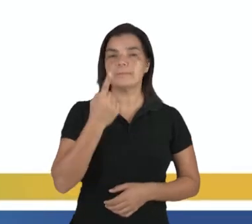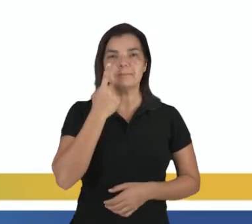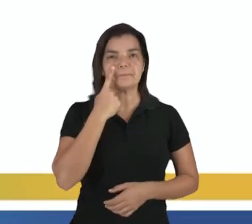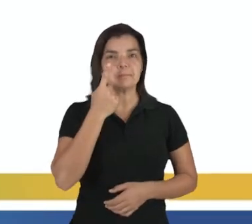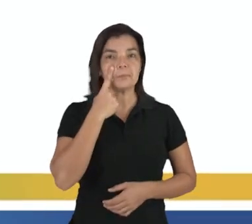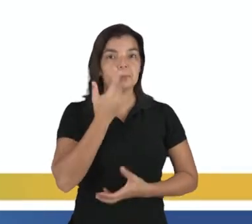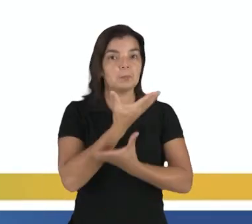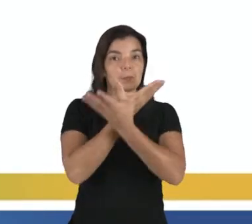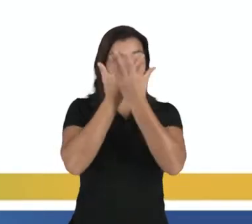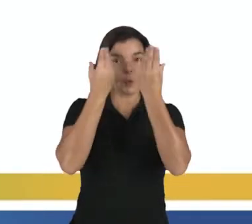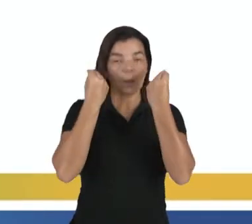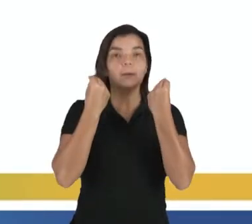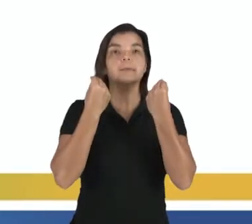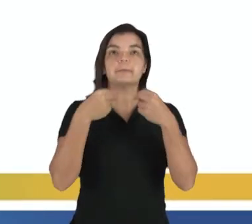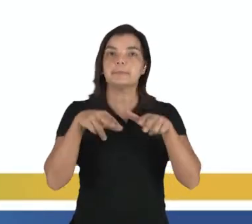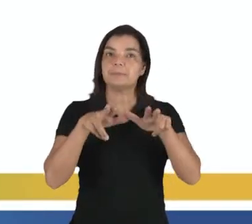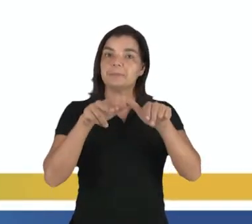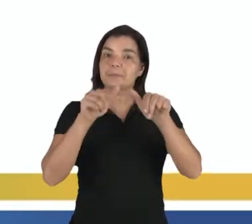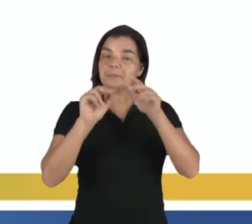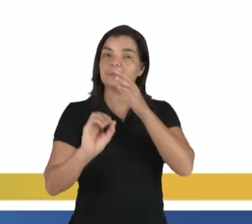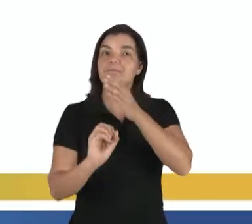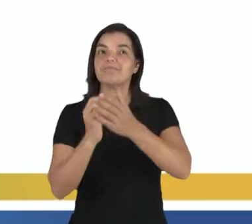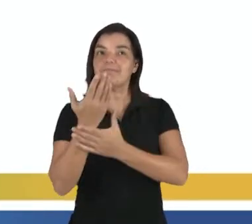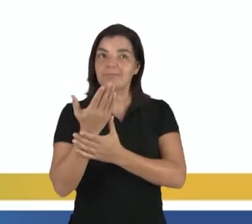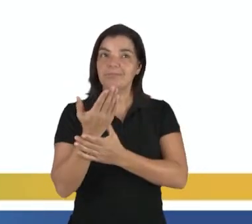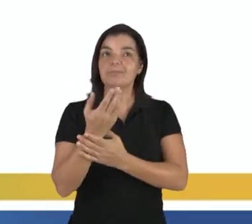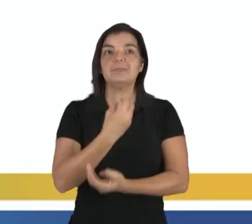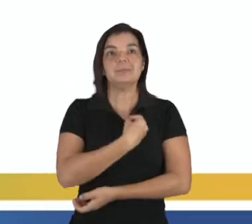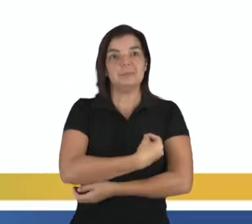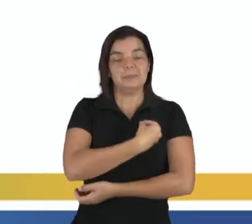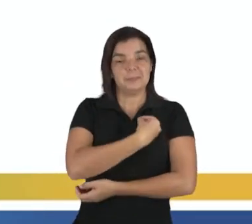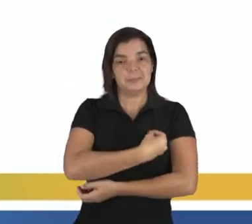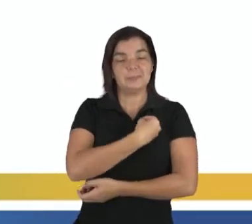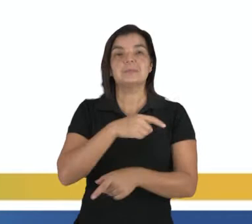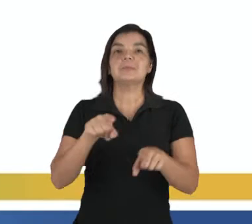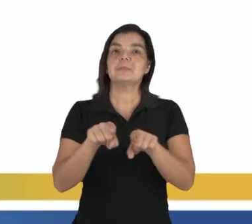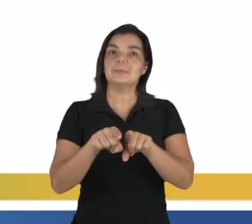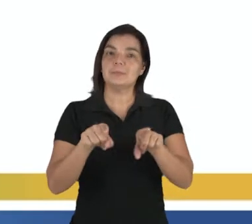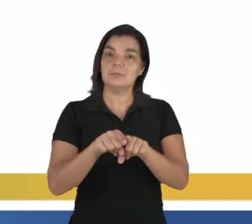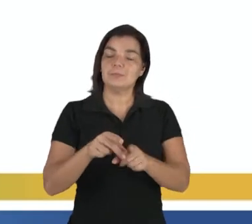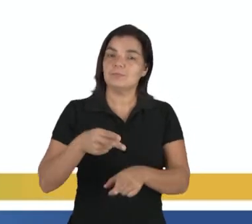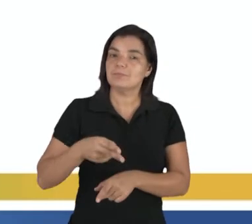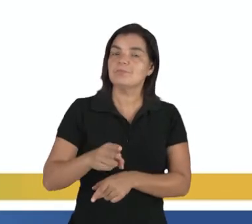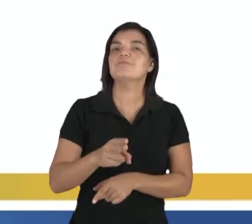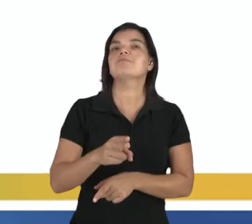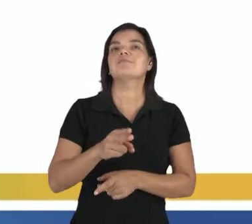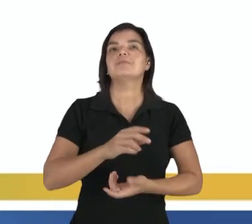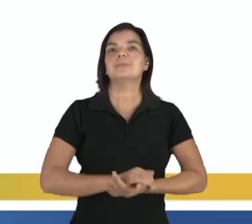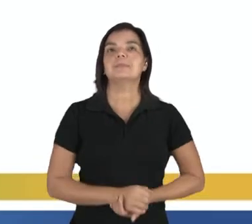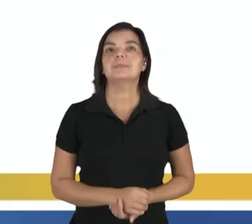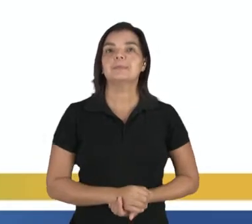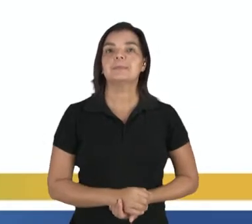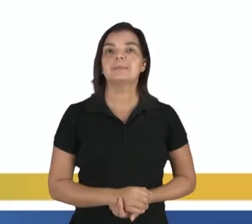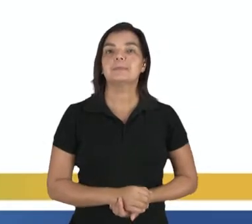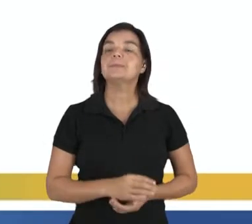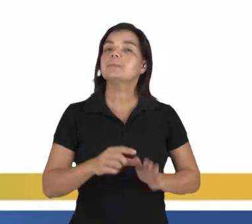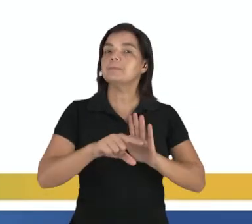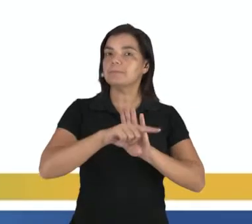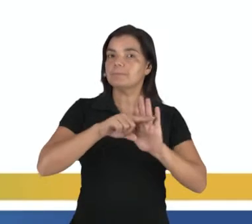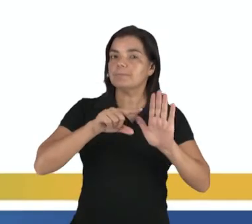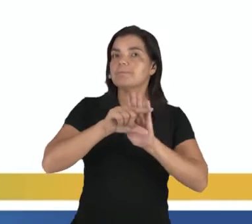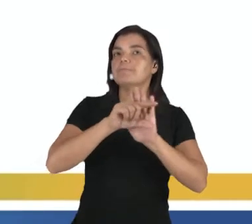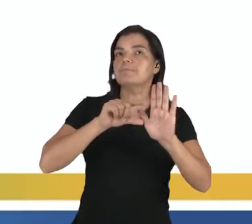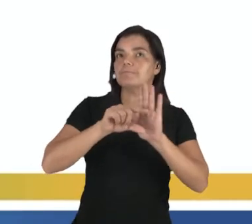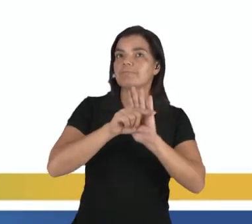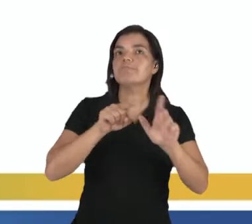Observa quando ele diz, nunca me esquecerei desse acontecimento na vida de minhas retinas tão fadigadas.